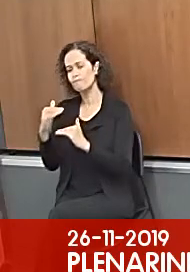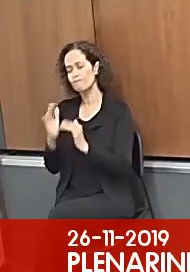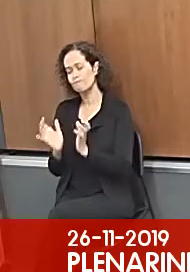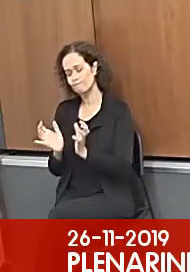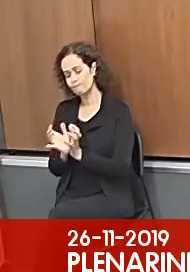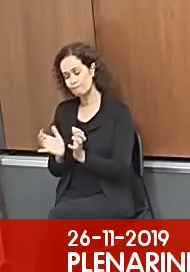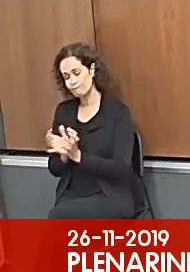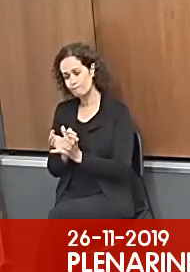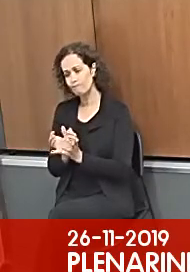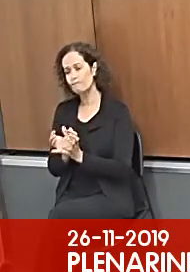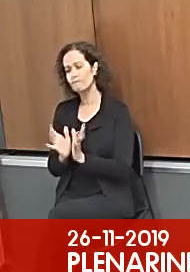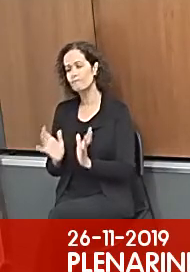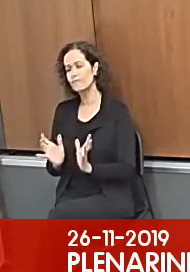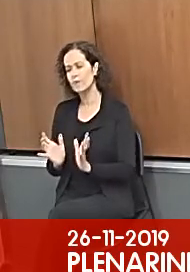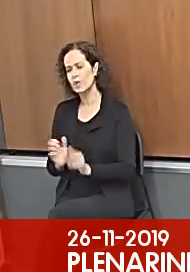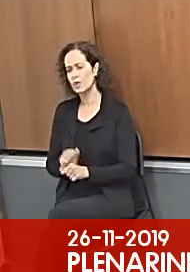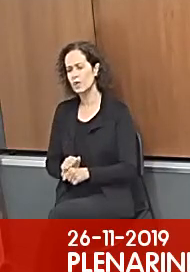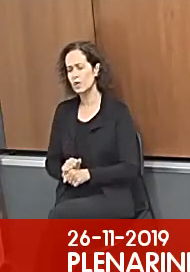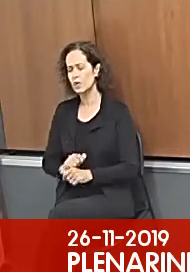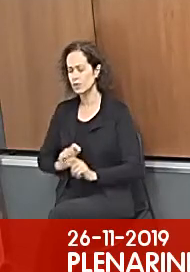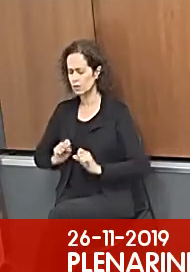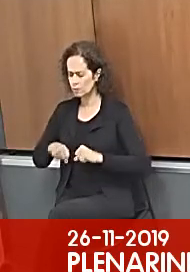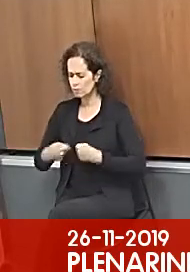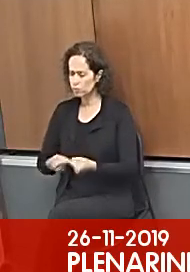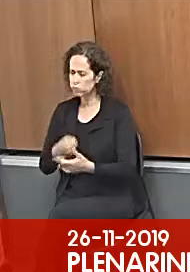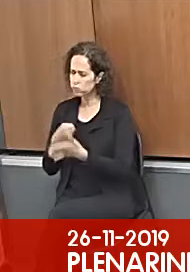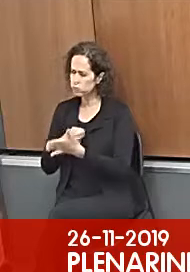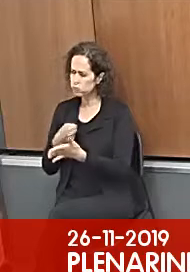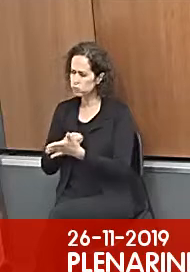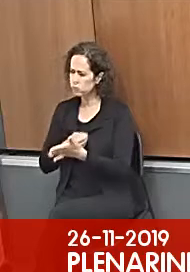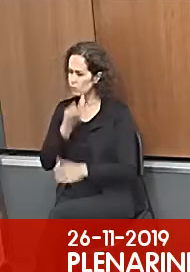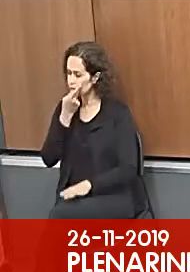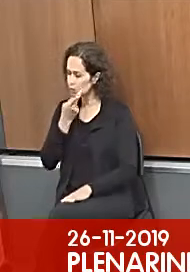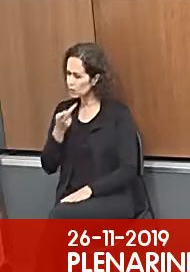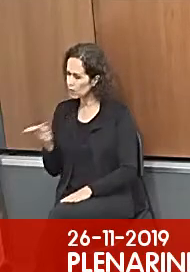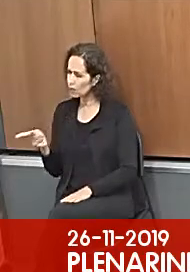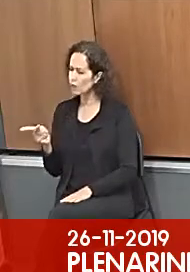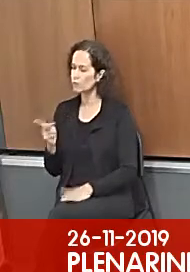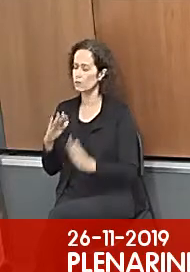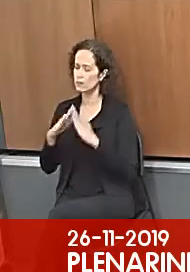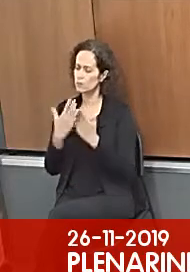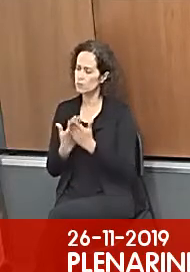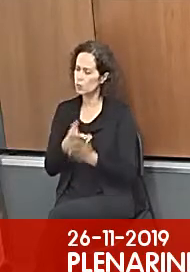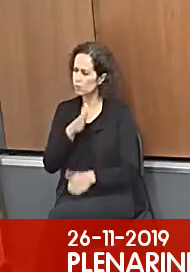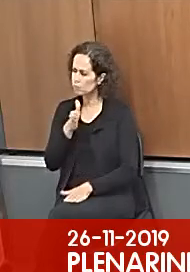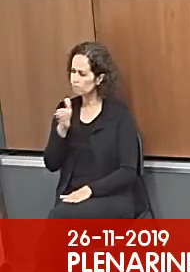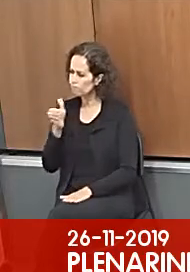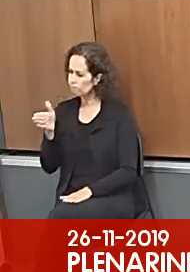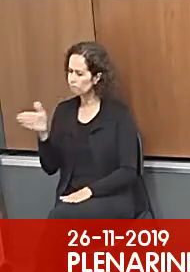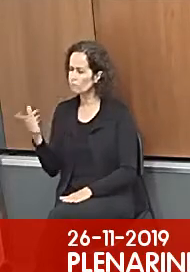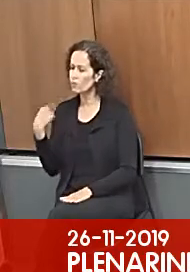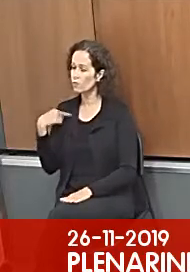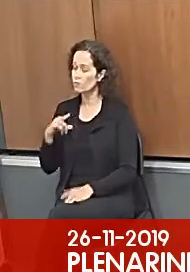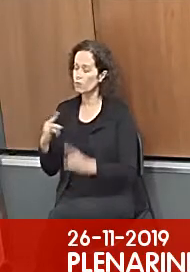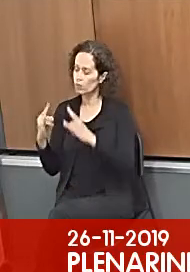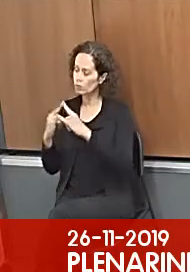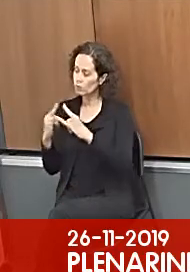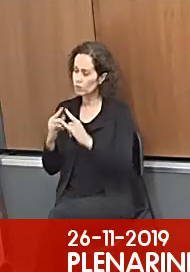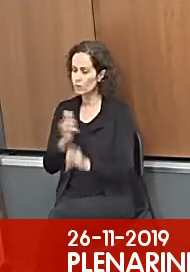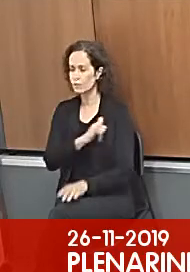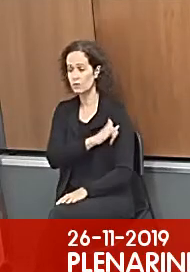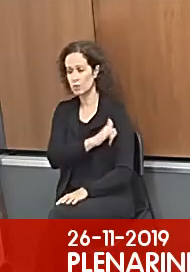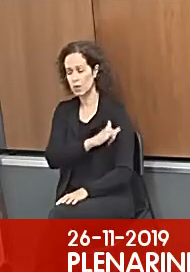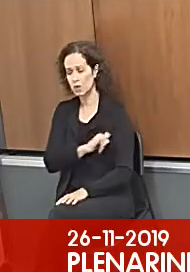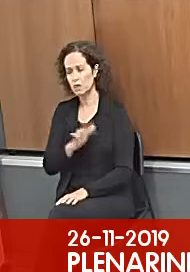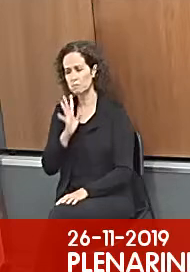comissão tem sido muito atuante, tem visitado as escolas, como o deputado aí falou, foi no INES, conheceu o INES,